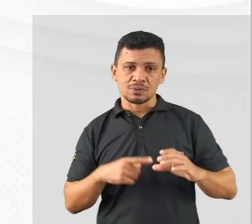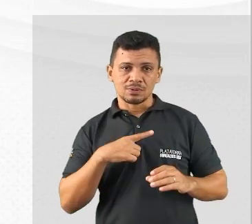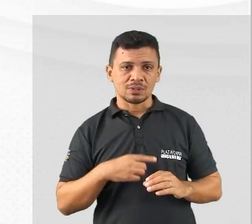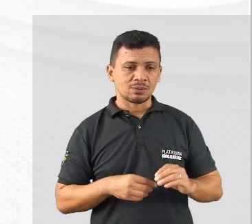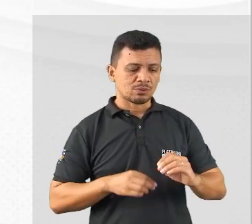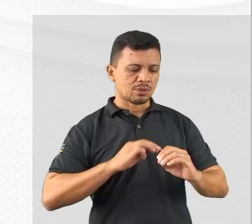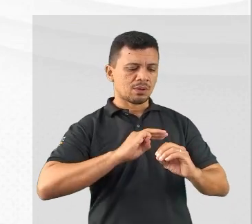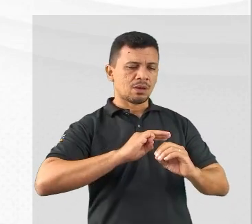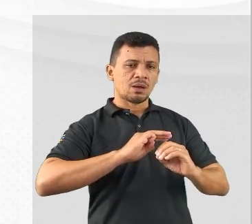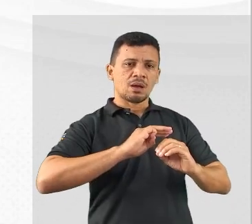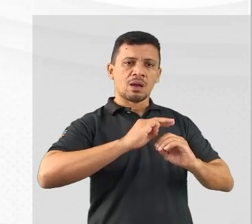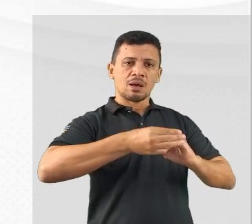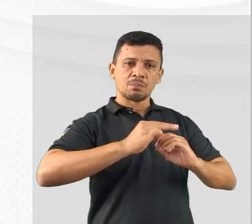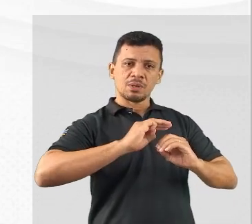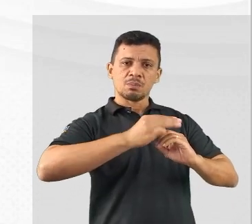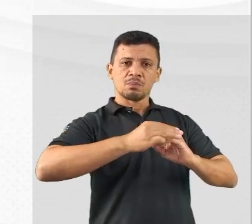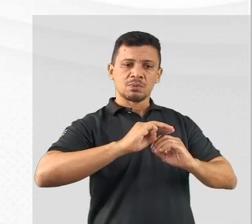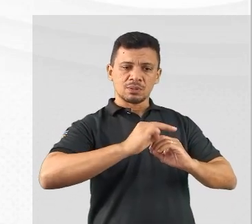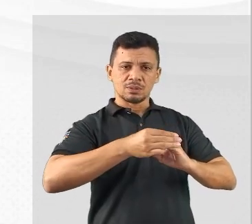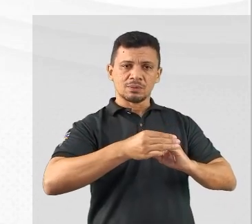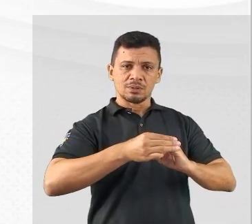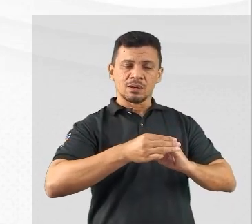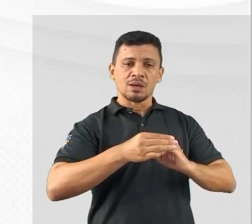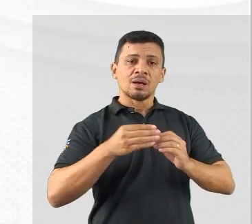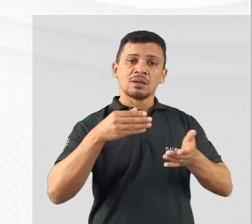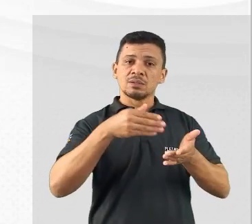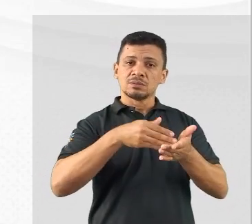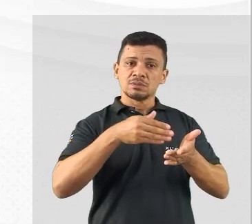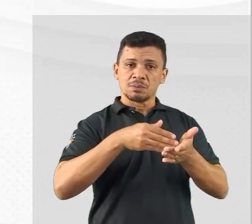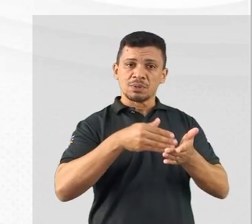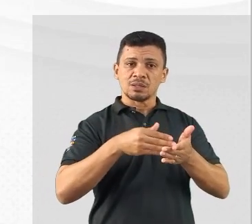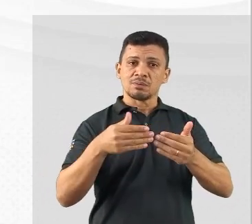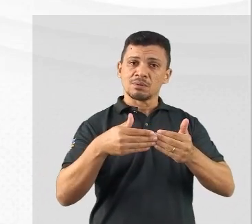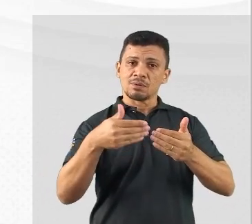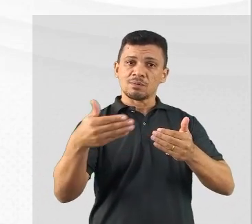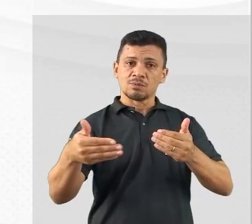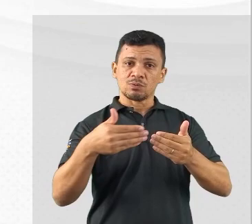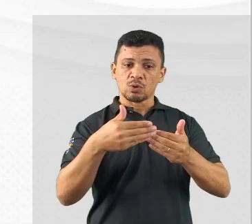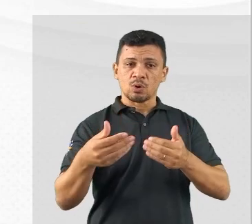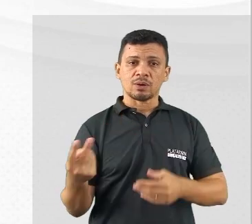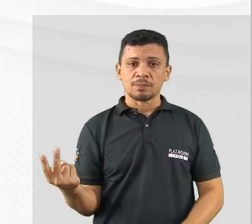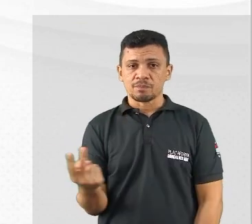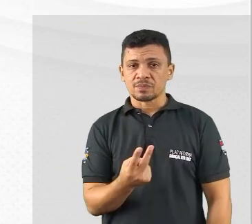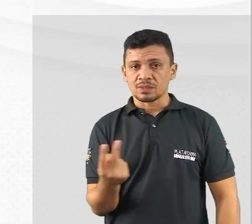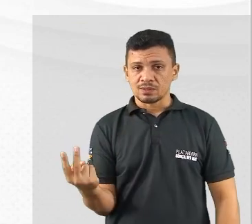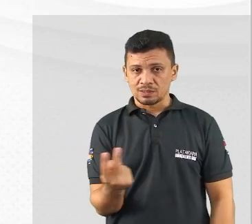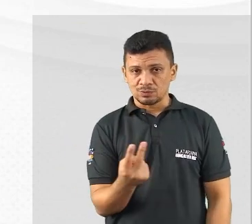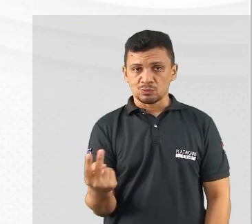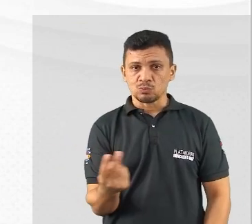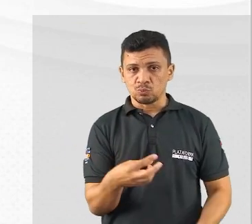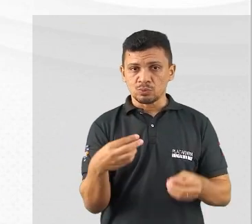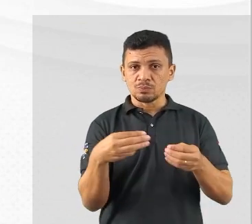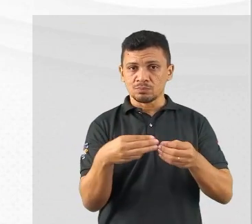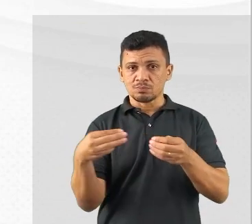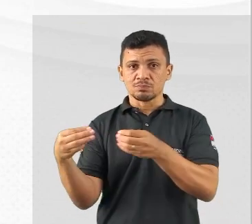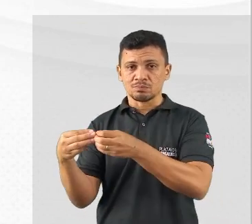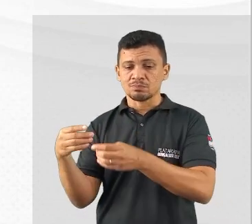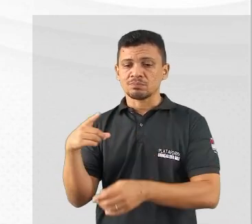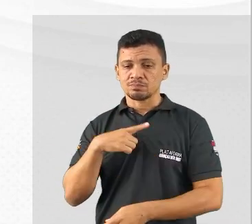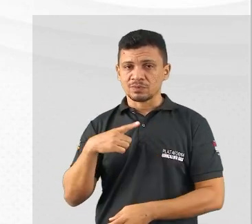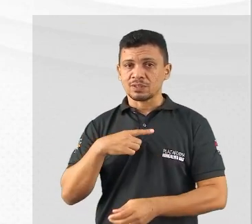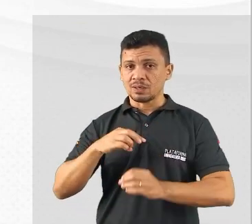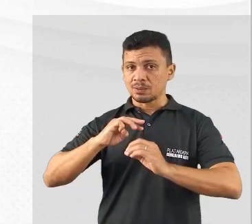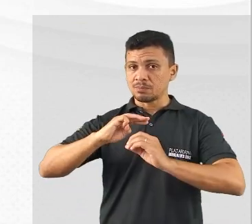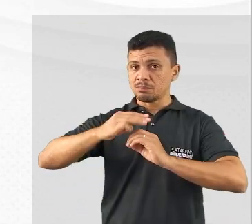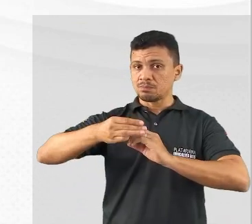que delimita aqui a célula do meio externo, tanto na procarionte quanto na eucarionte, tá?